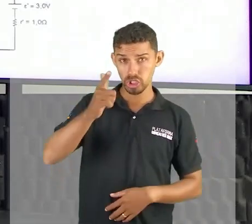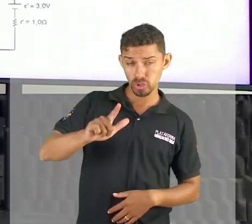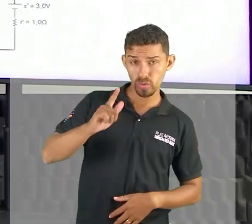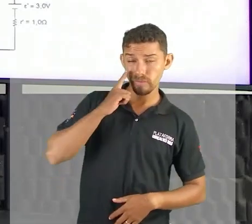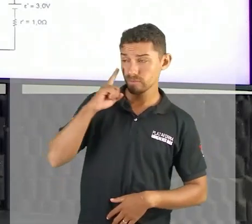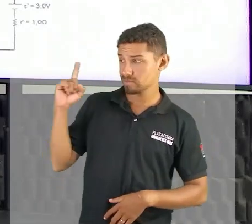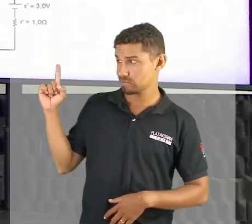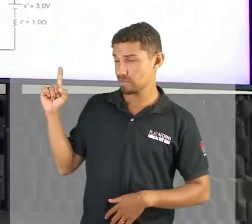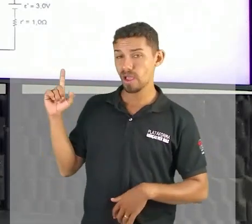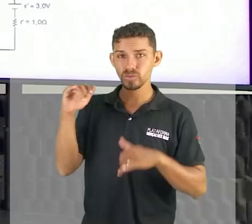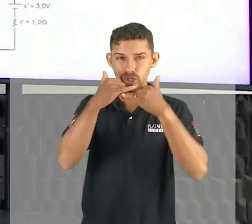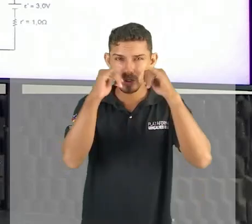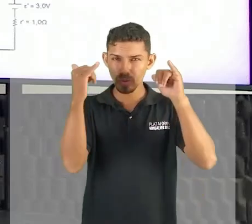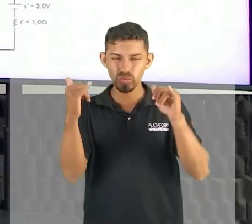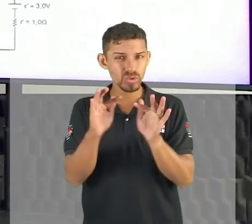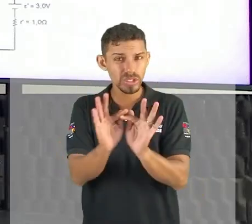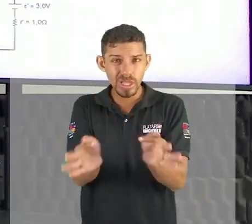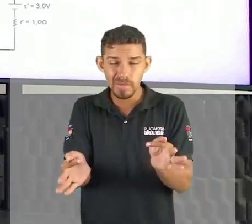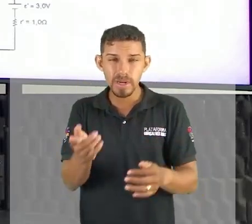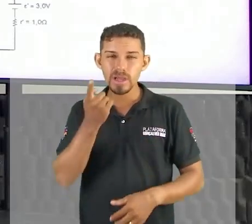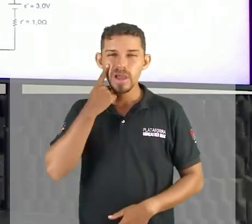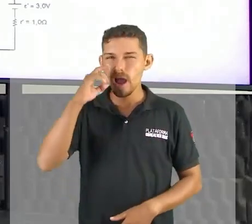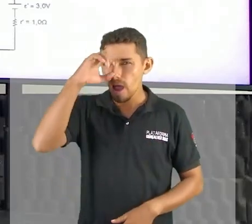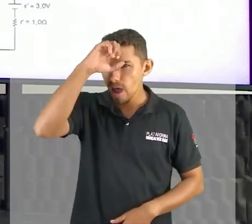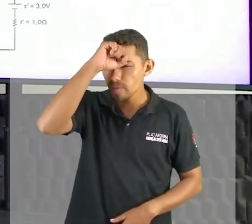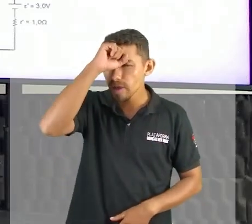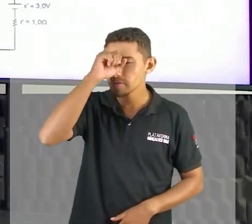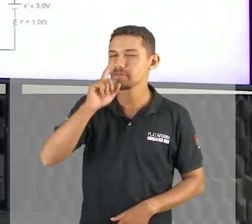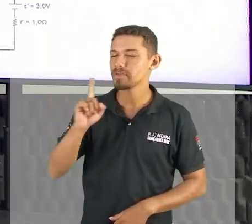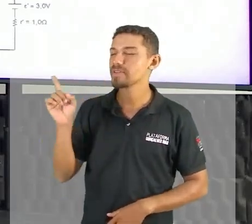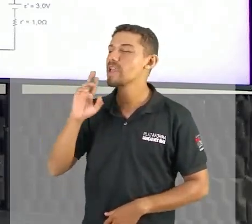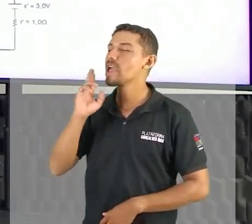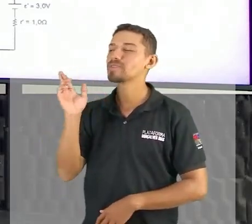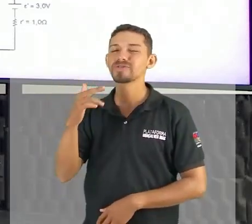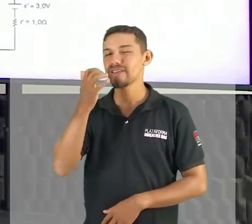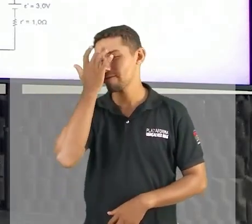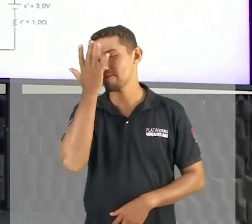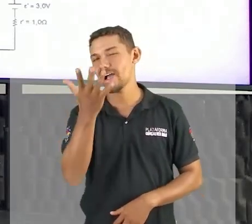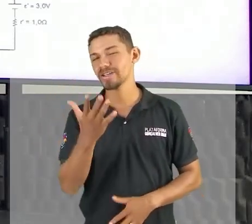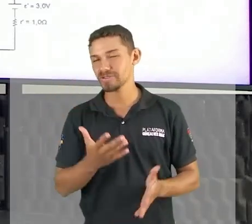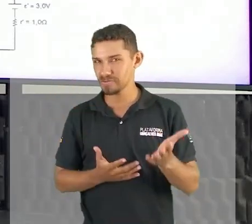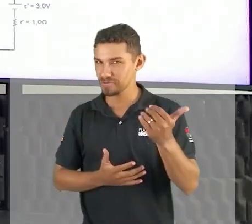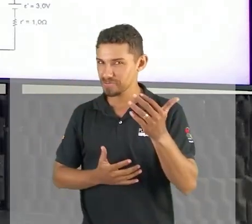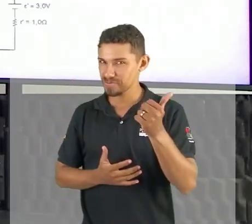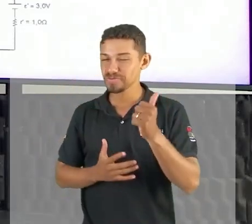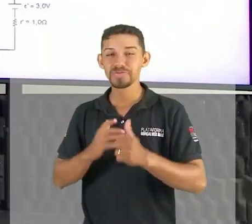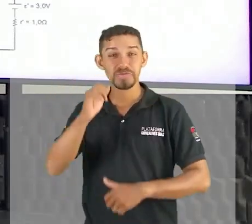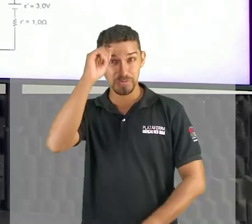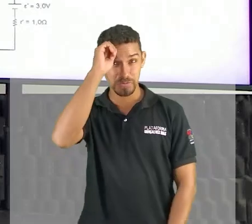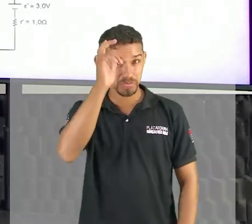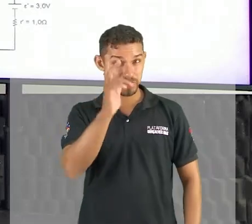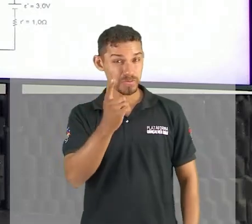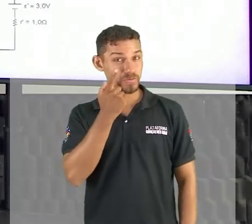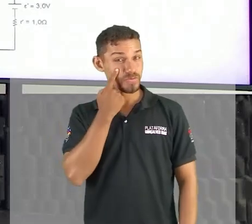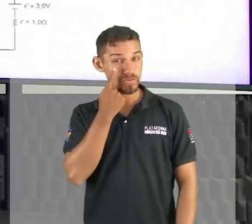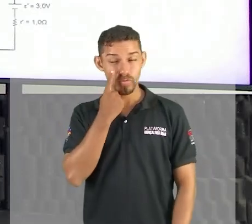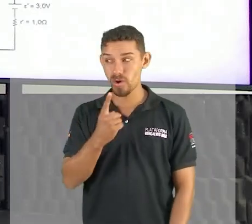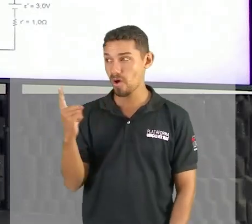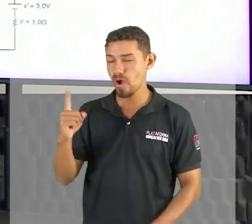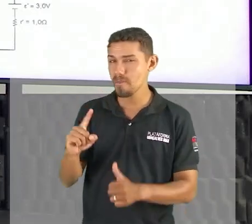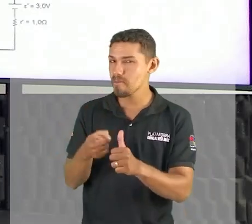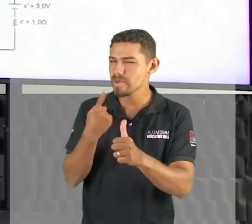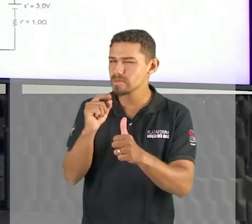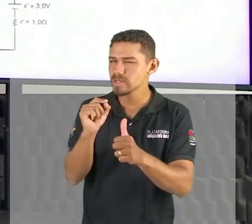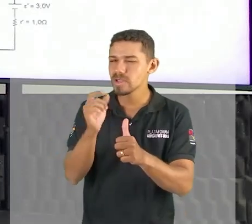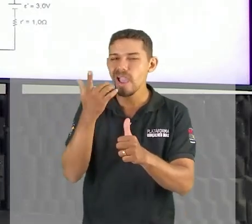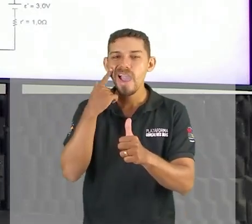uma um circuito simples como esse você vai responder fácil diz assim ó primeira coisa que eu quero que vocês